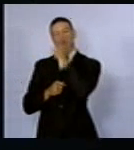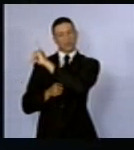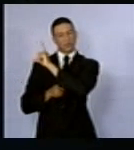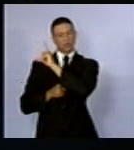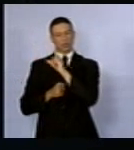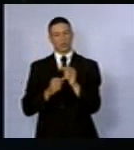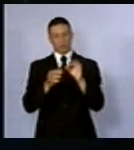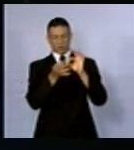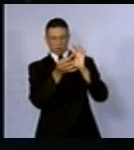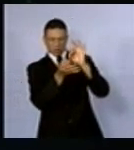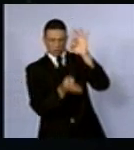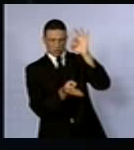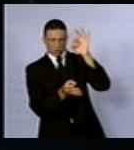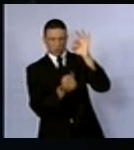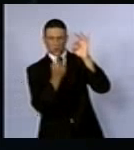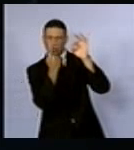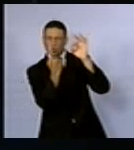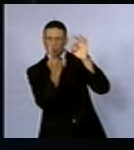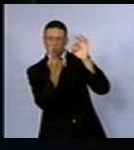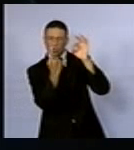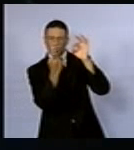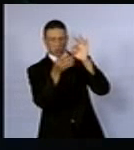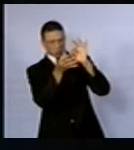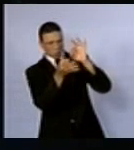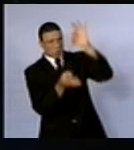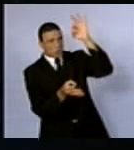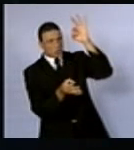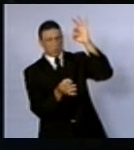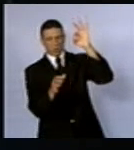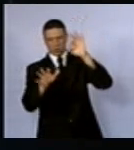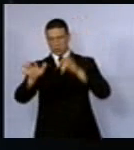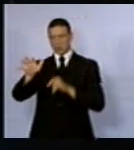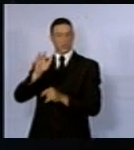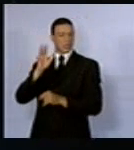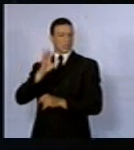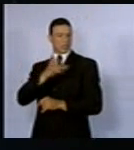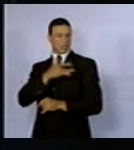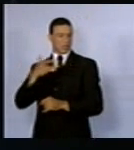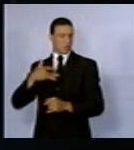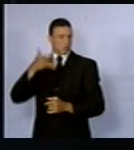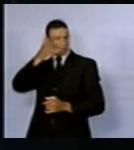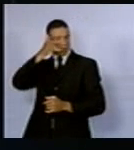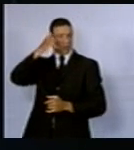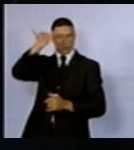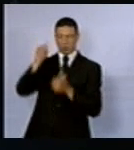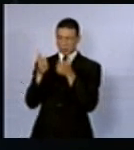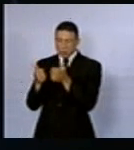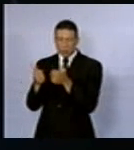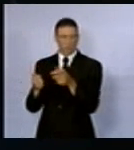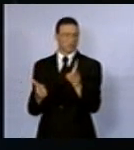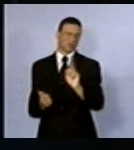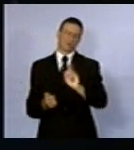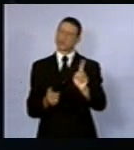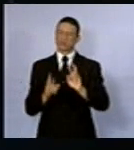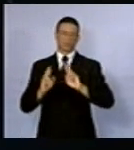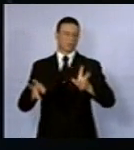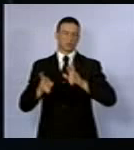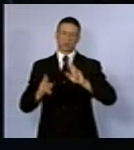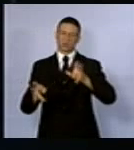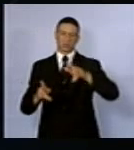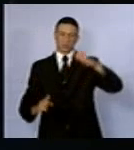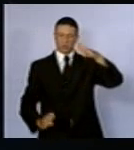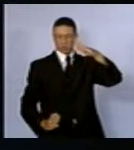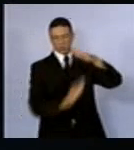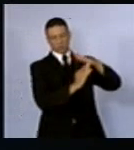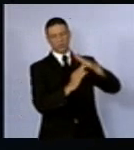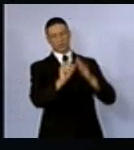1 microtesla não aumenta a proteção à saúde, na medida em que essa proteção, essa prevenção, já é considerada no limite